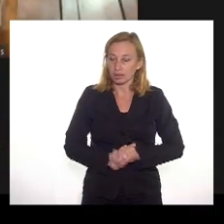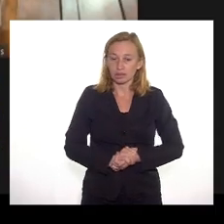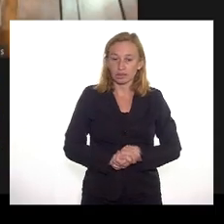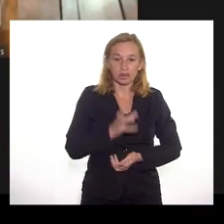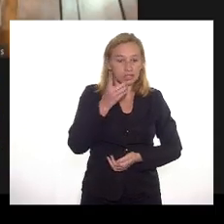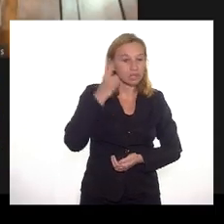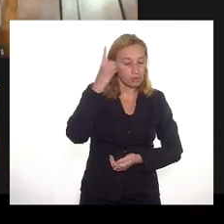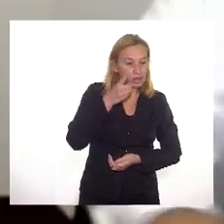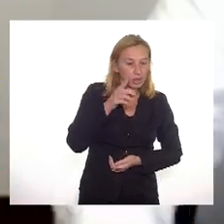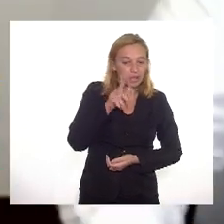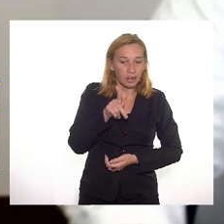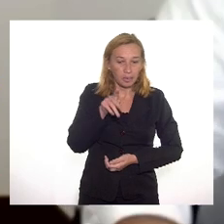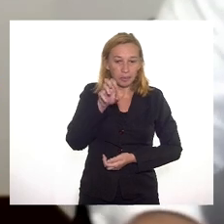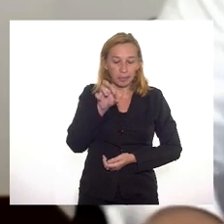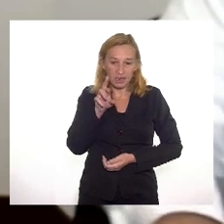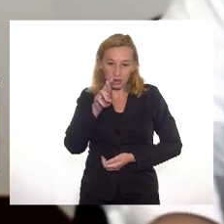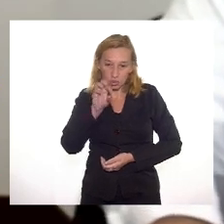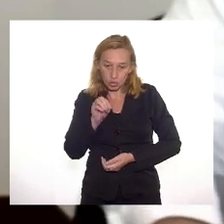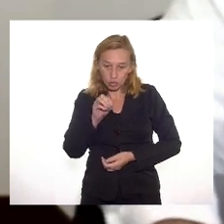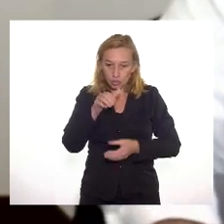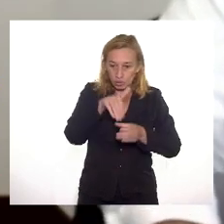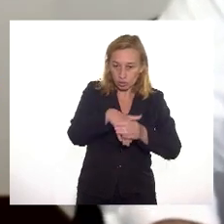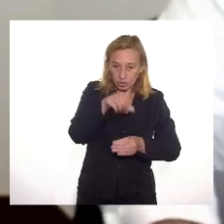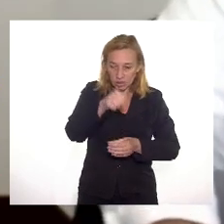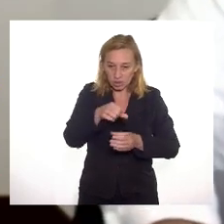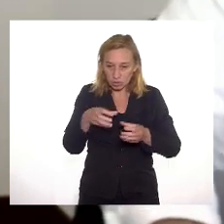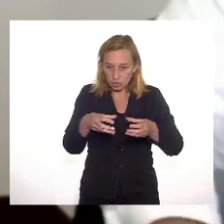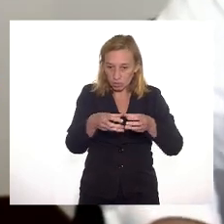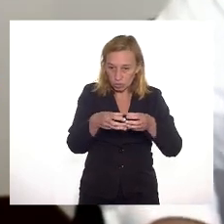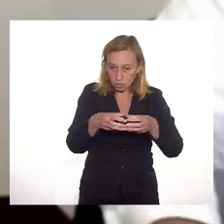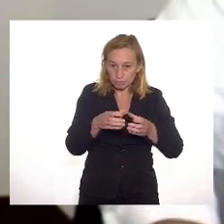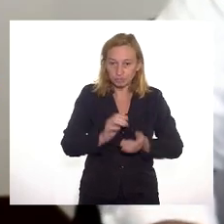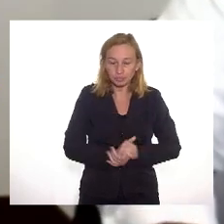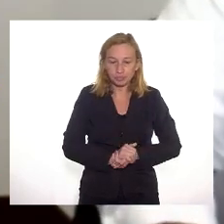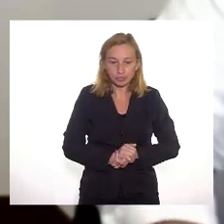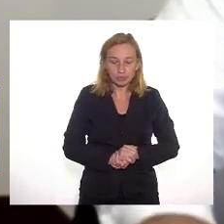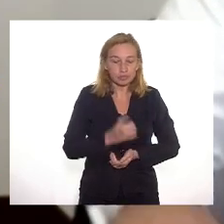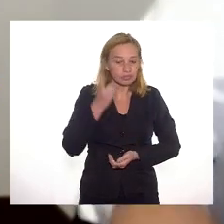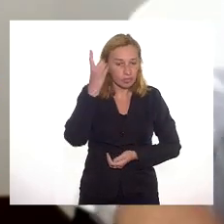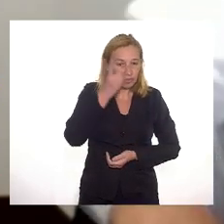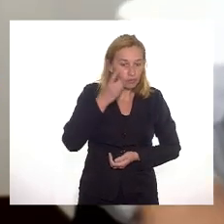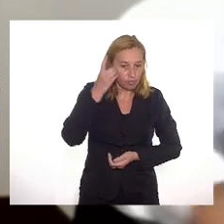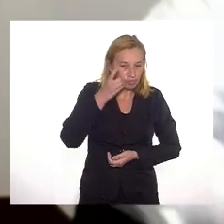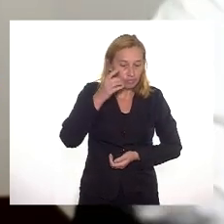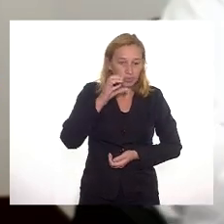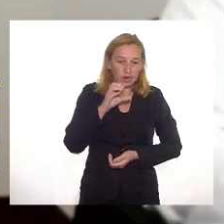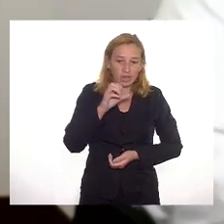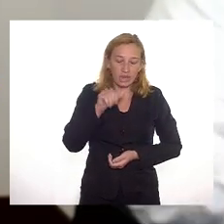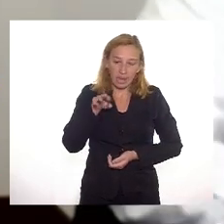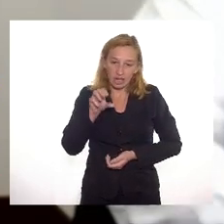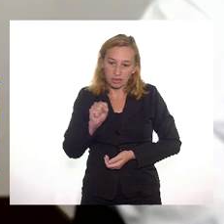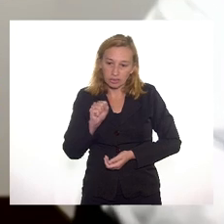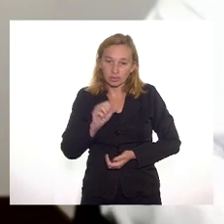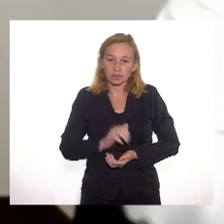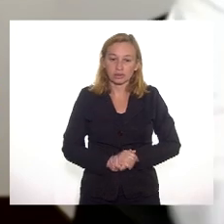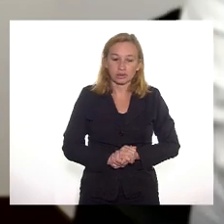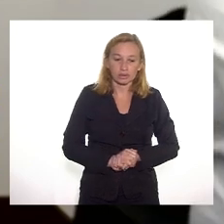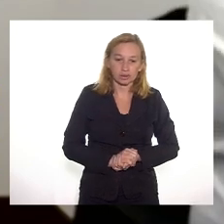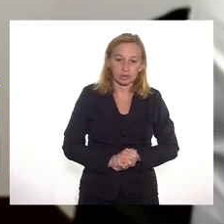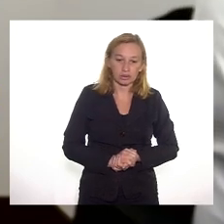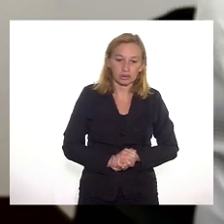Deputado Pedro Brazão votou sim no grupo. Deputado Carlos Macedo.